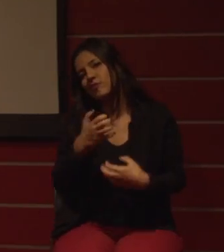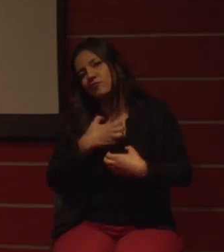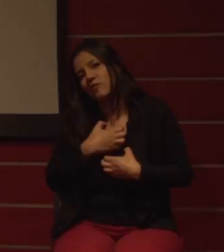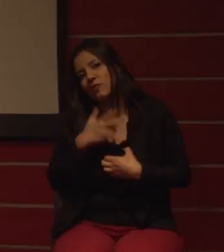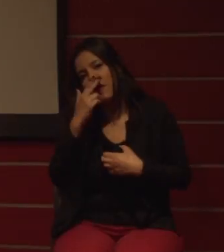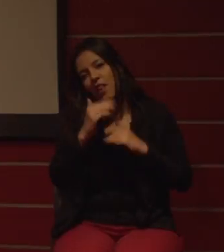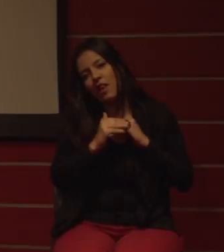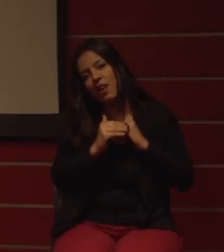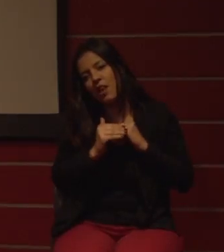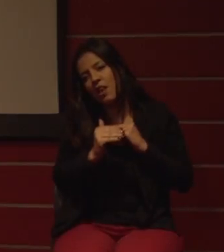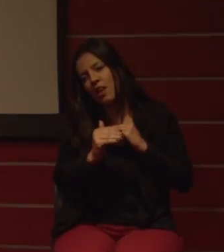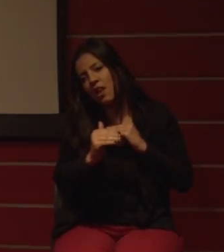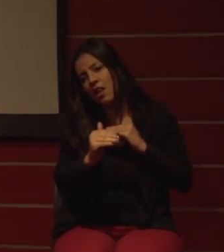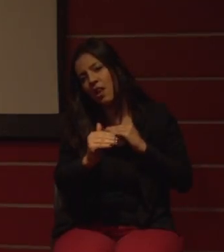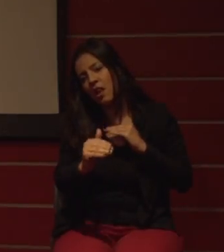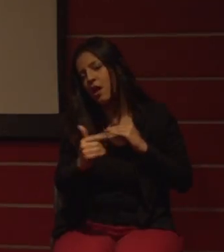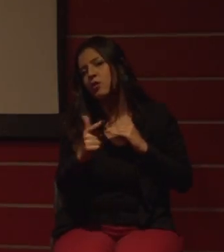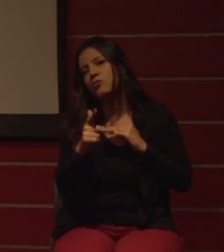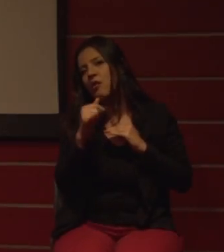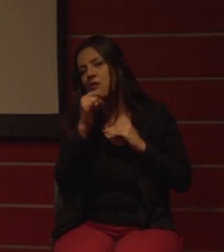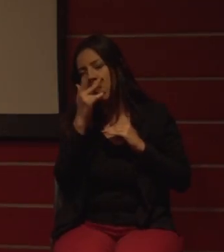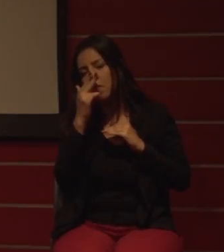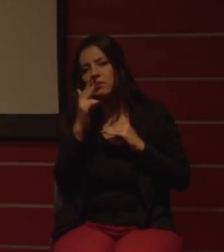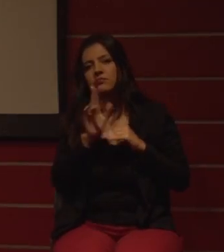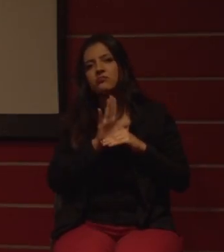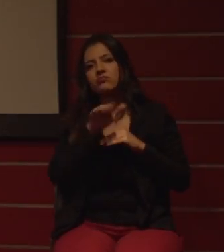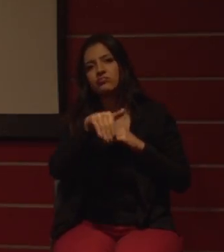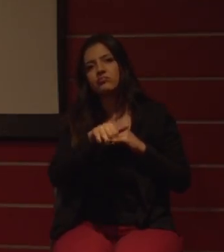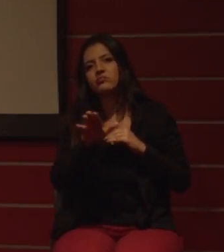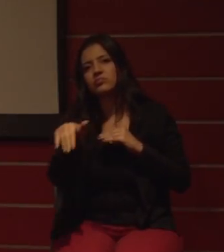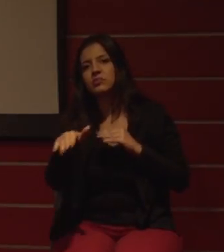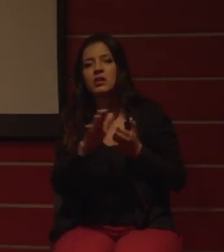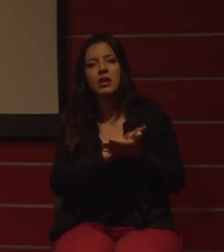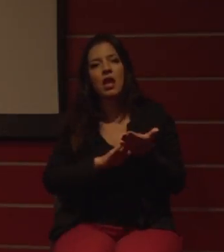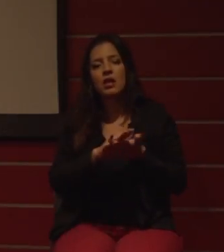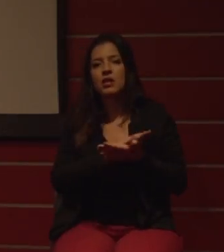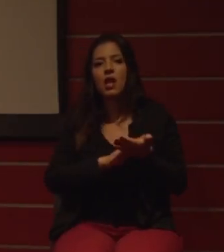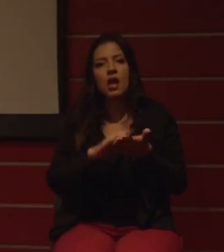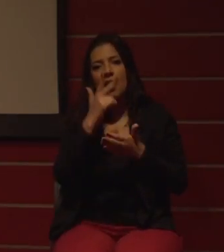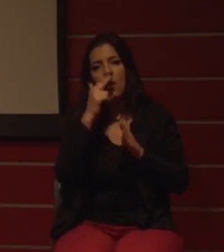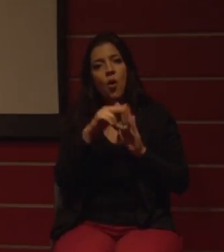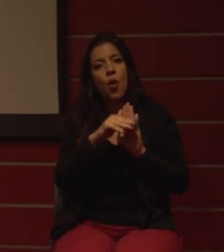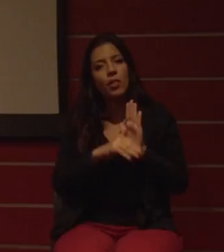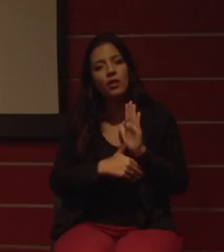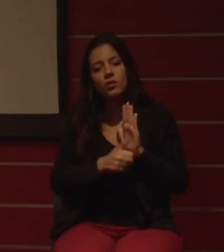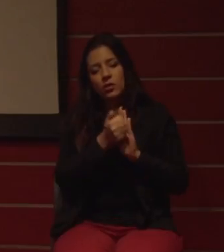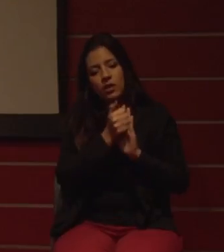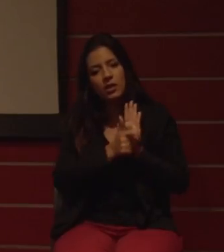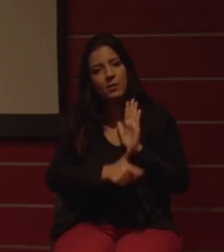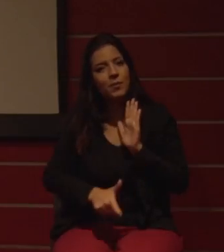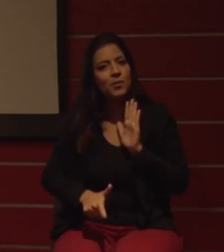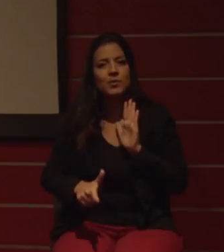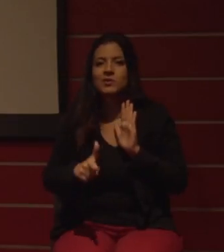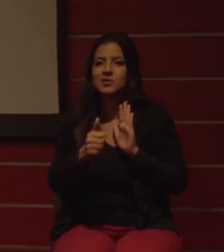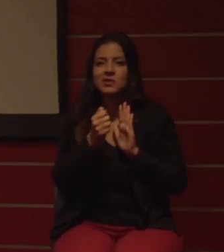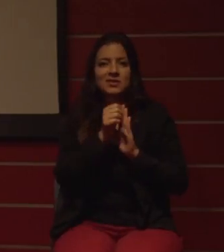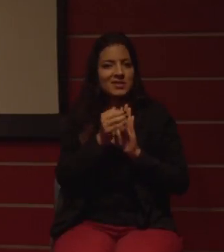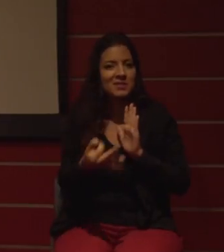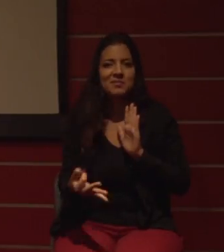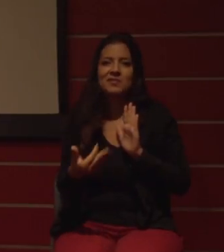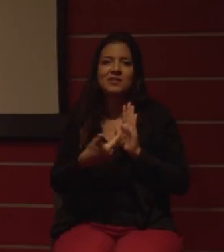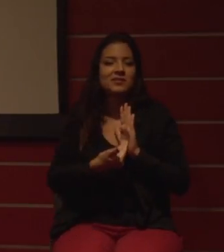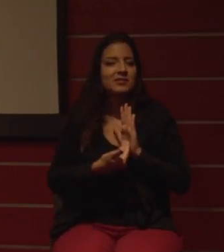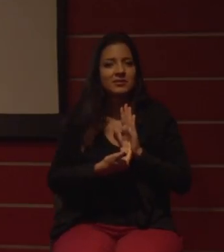linear sem grande salto sem grandes peripécias sem nada é um roteiro muito Limpo muito muito simples